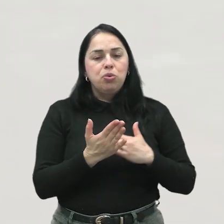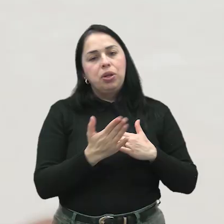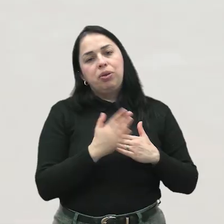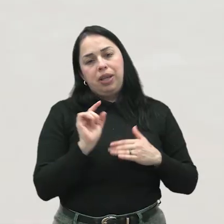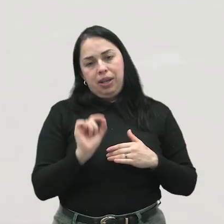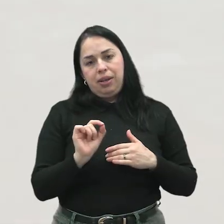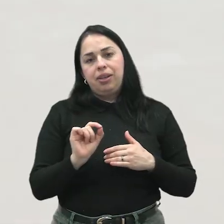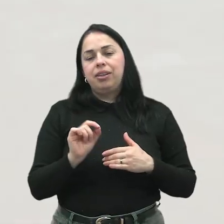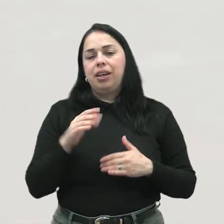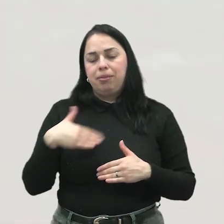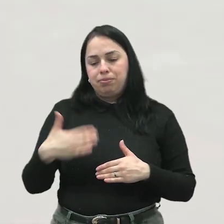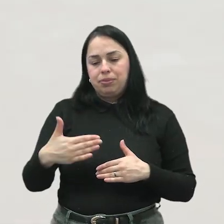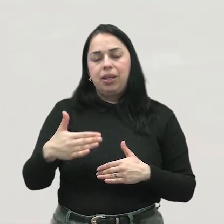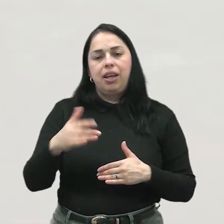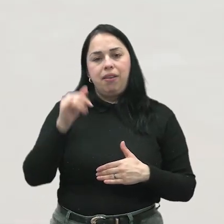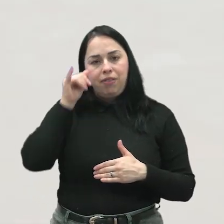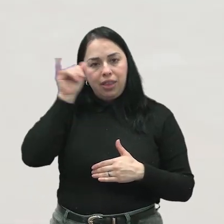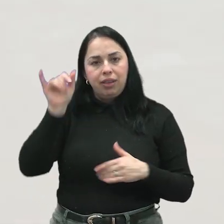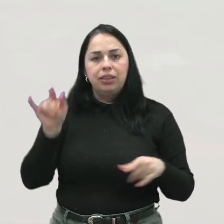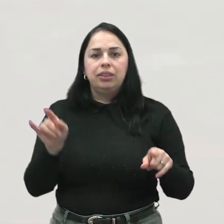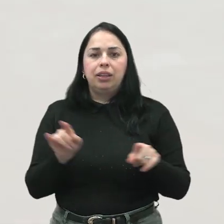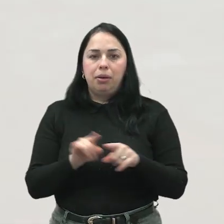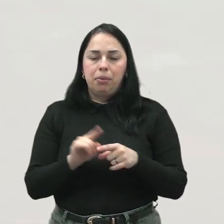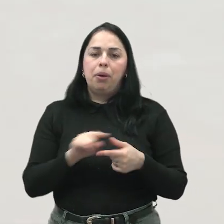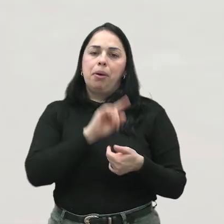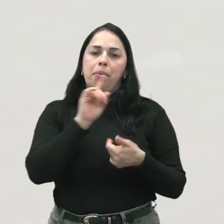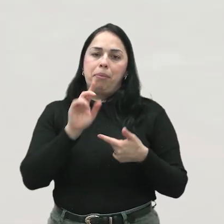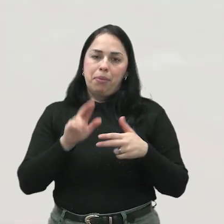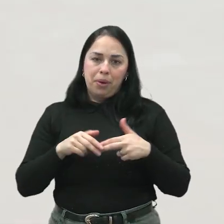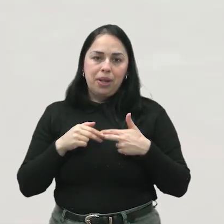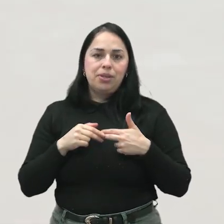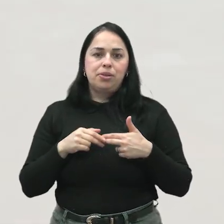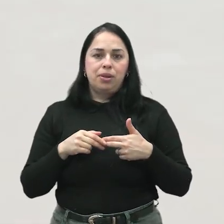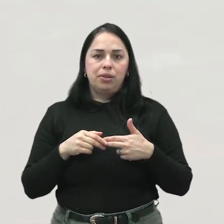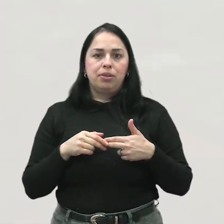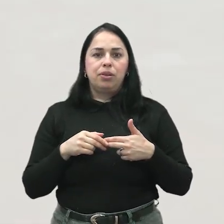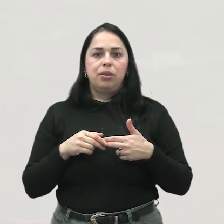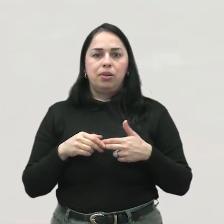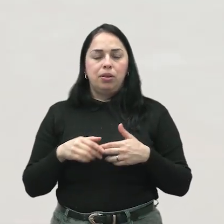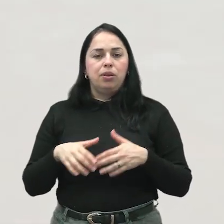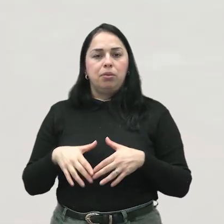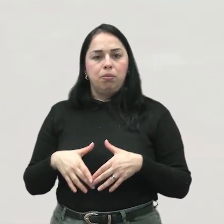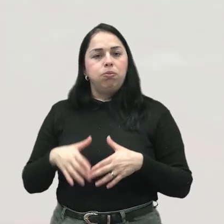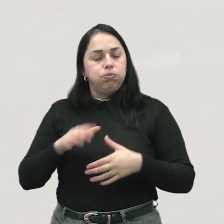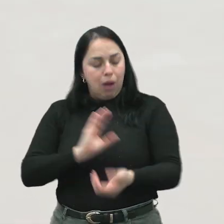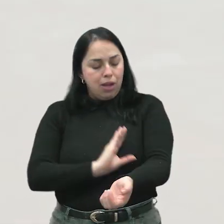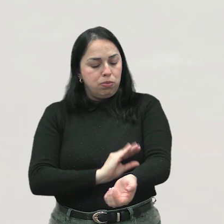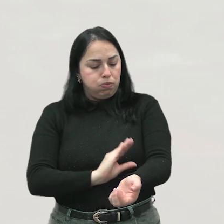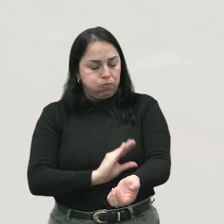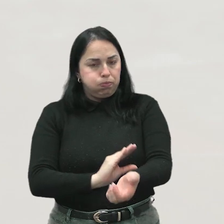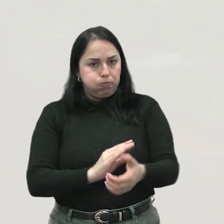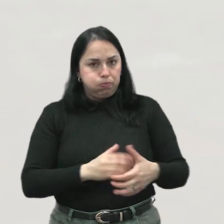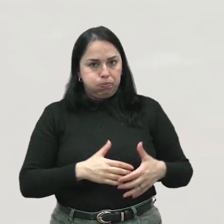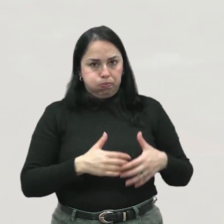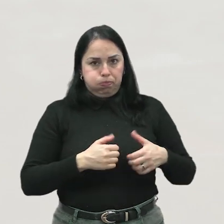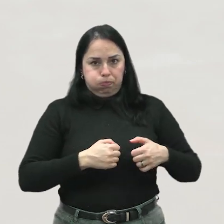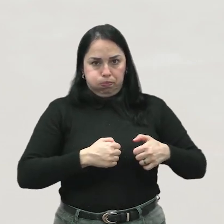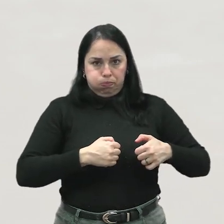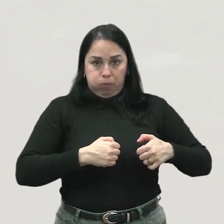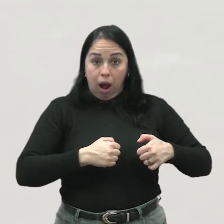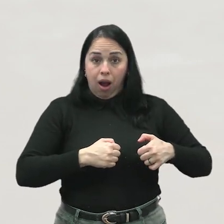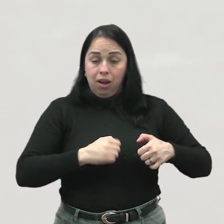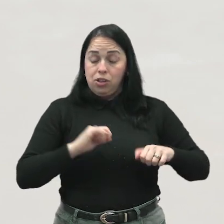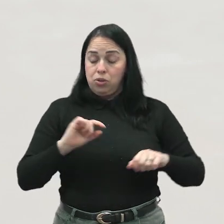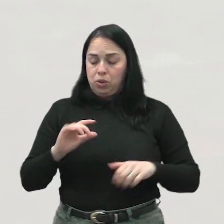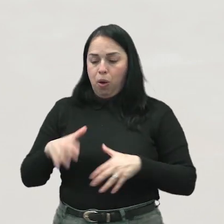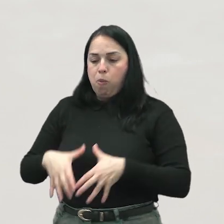pouco desse risco gerado pela obesidade. Então é muito melhor você ter um aumento do peso mais às custas de massa muscular, tendo um pouquinho